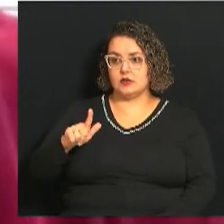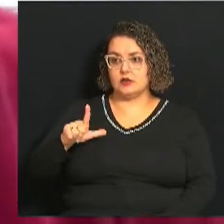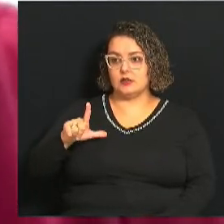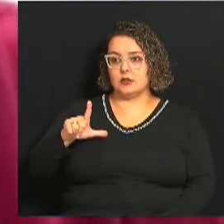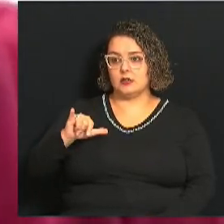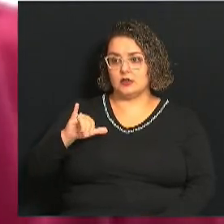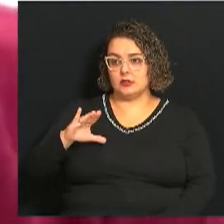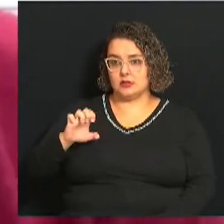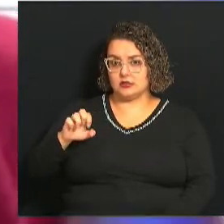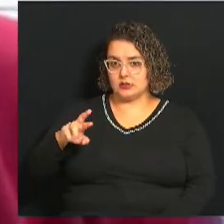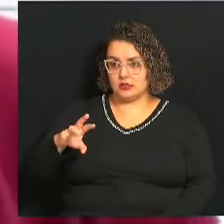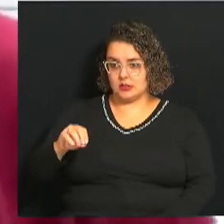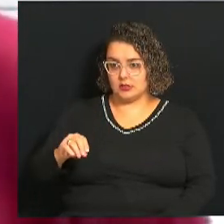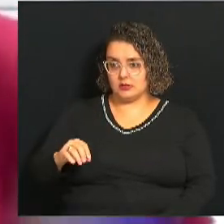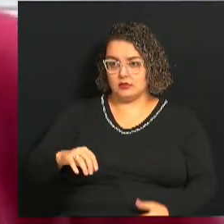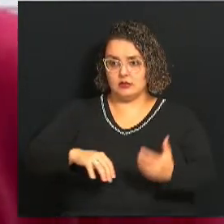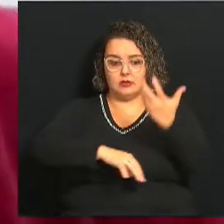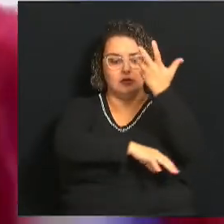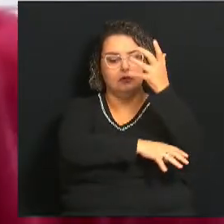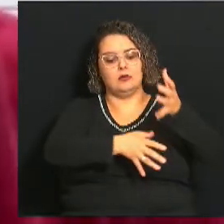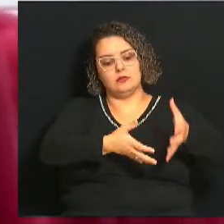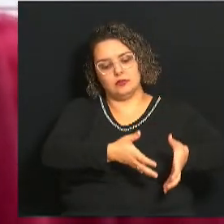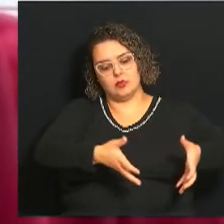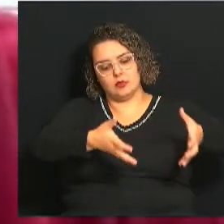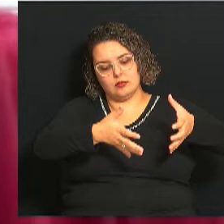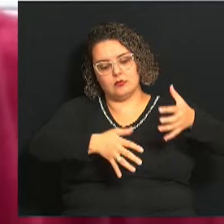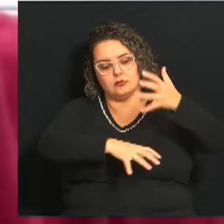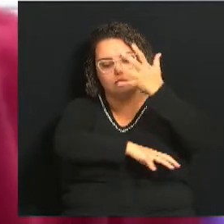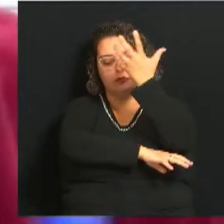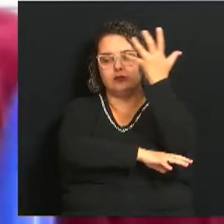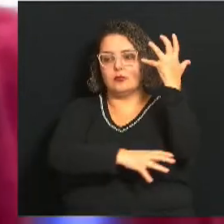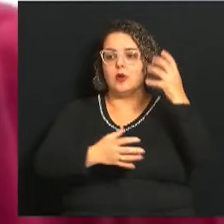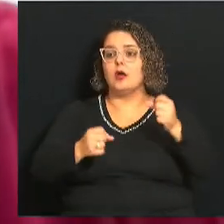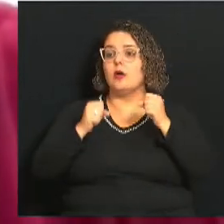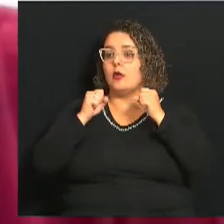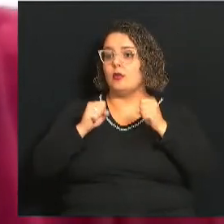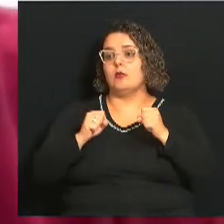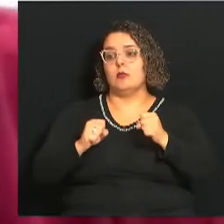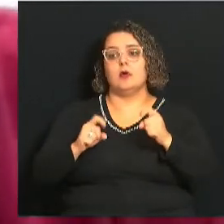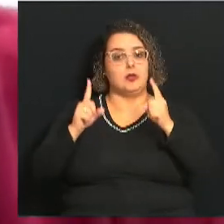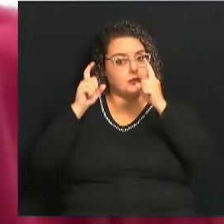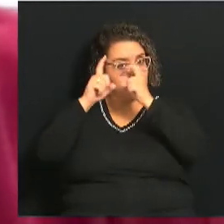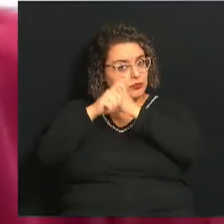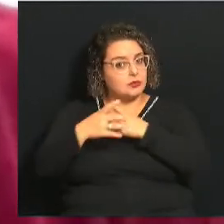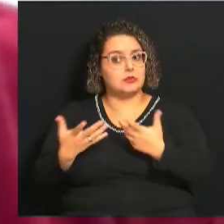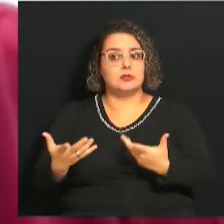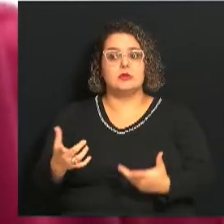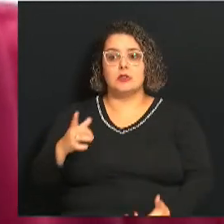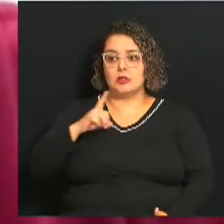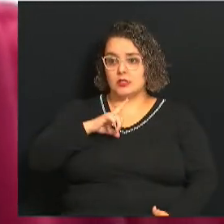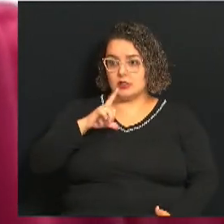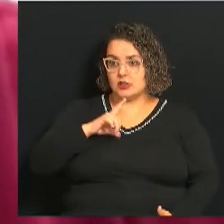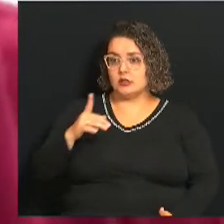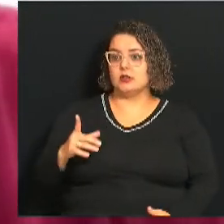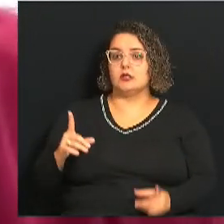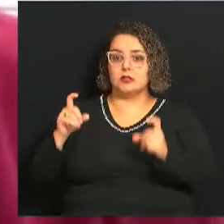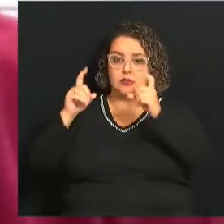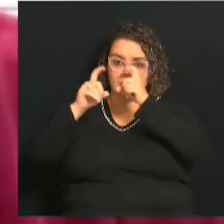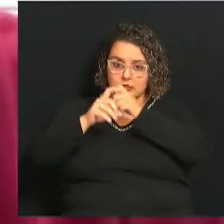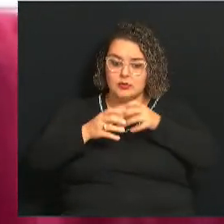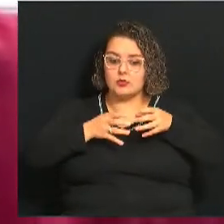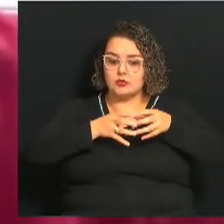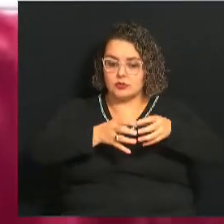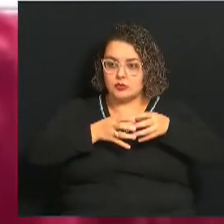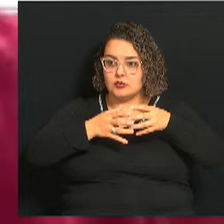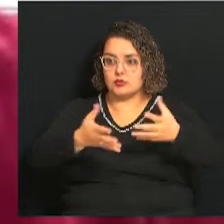são plantadas em vasos, em determinados pontos lá, para poder, porque é difícil, também existe a dificuldade de convivência com